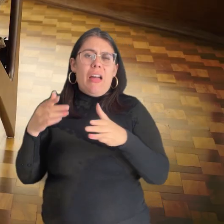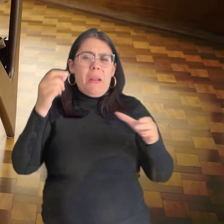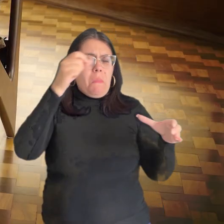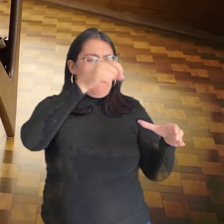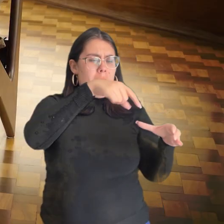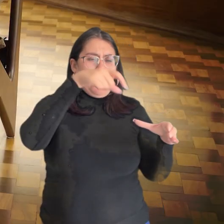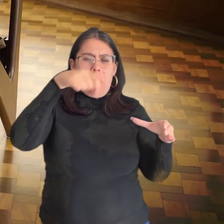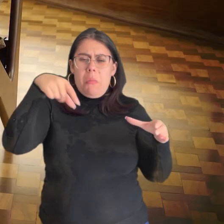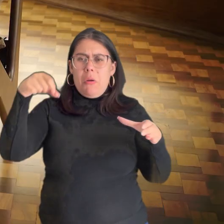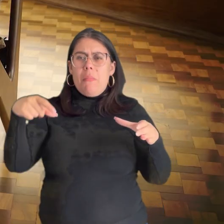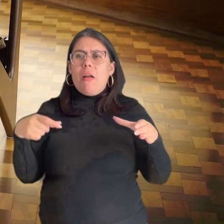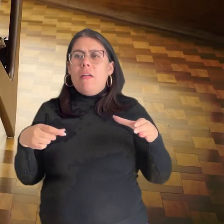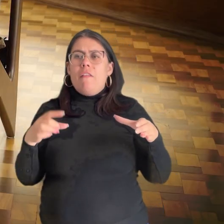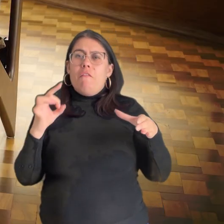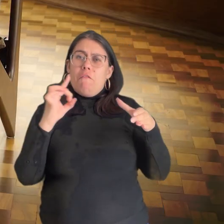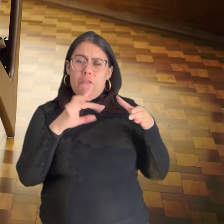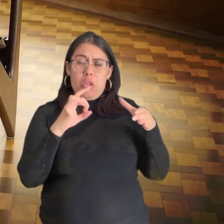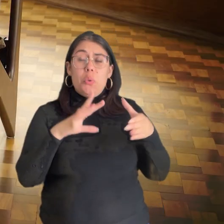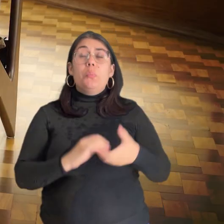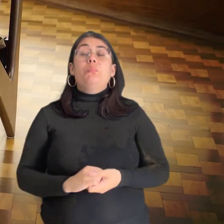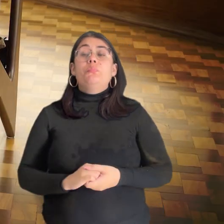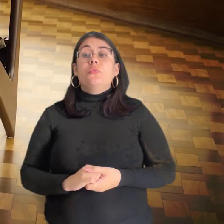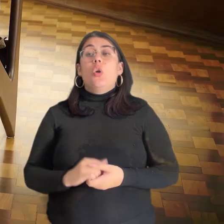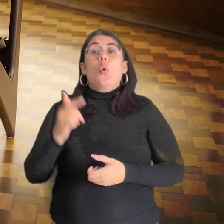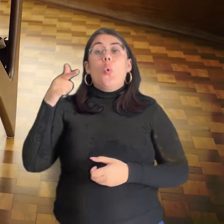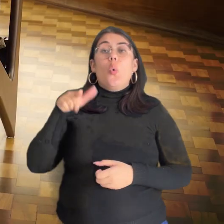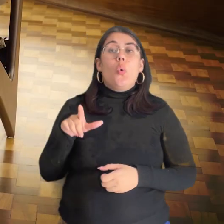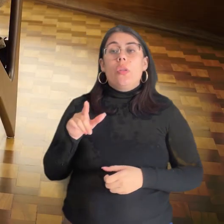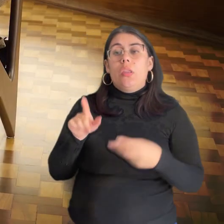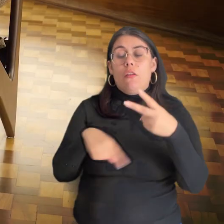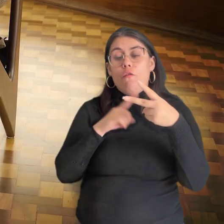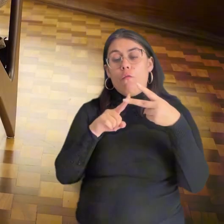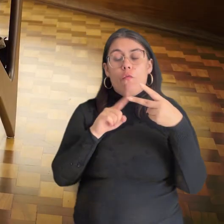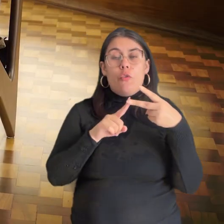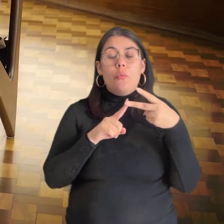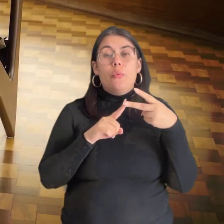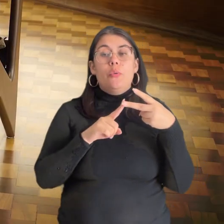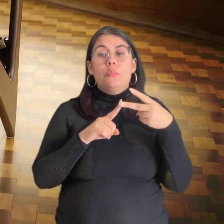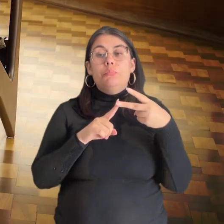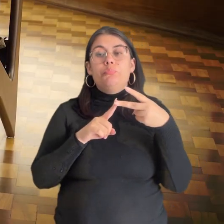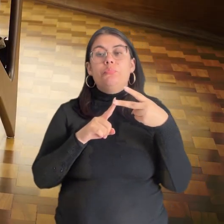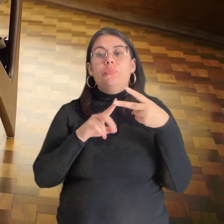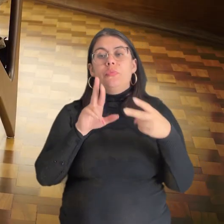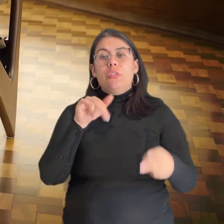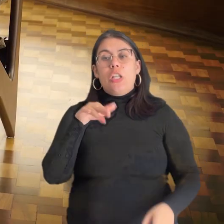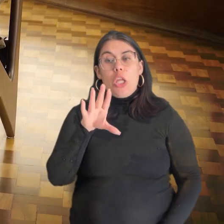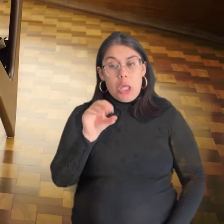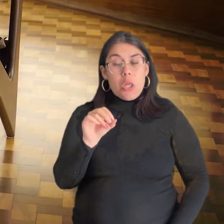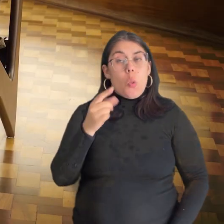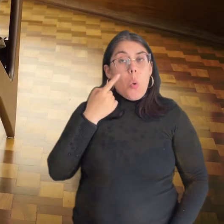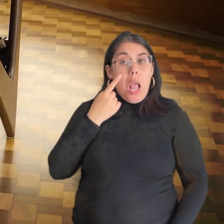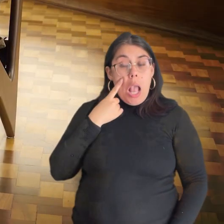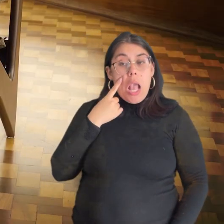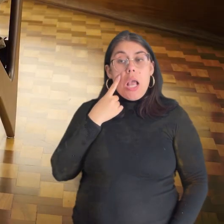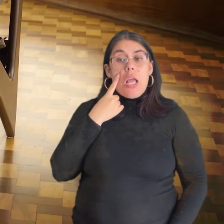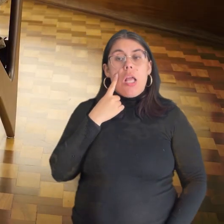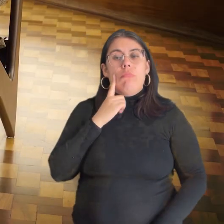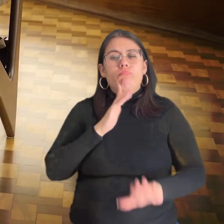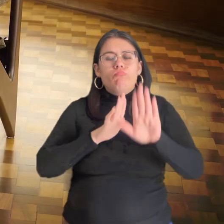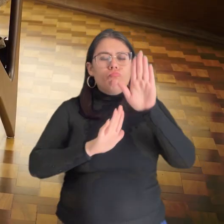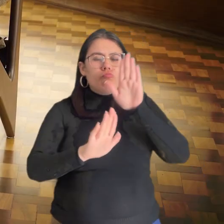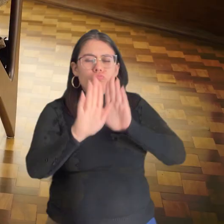de pastilhas. Isso é uma informação. Segunda informação, o Dr. Rino tinha